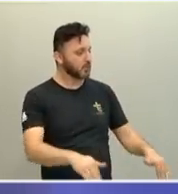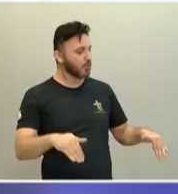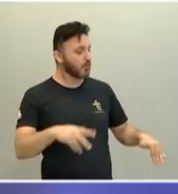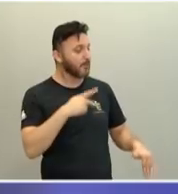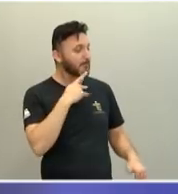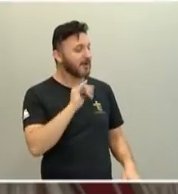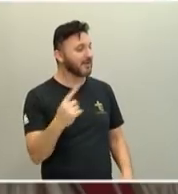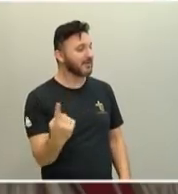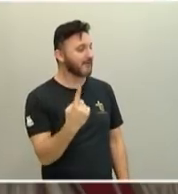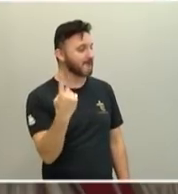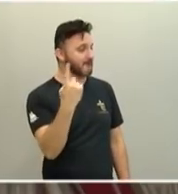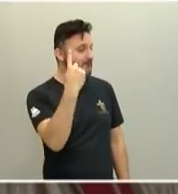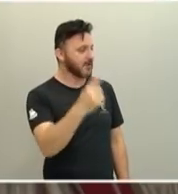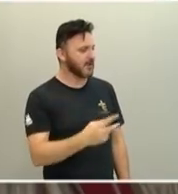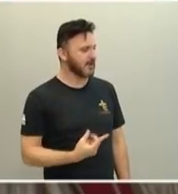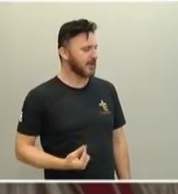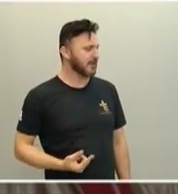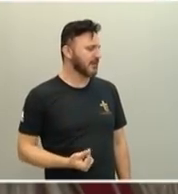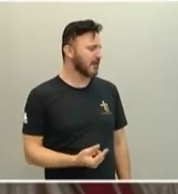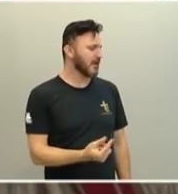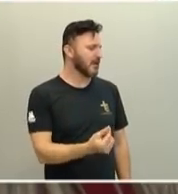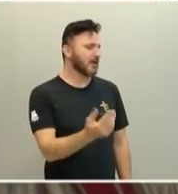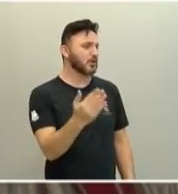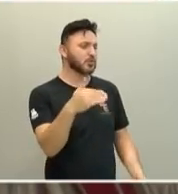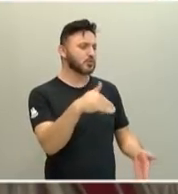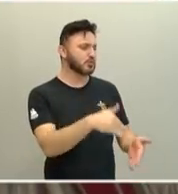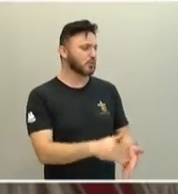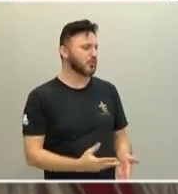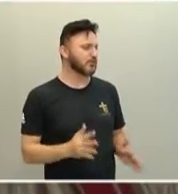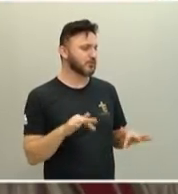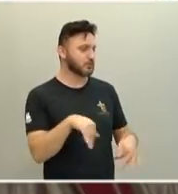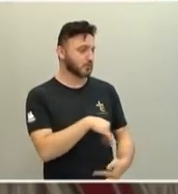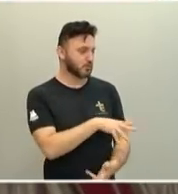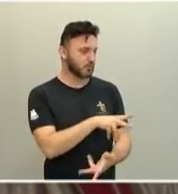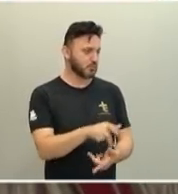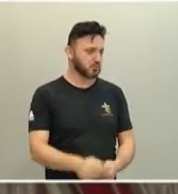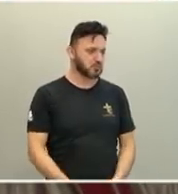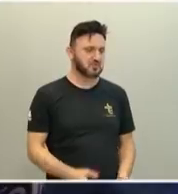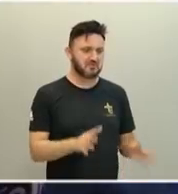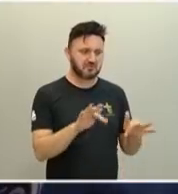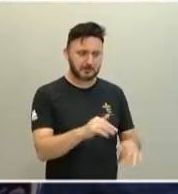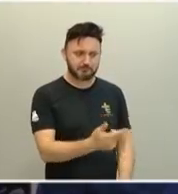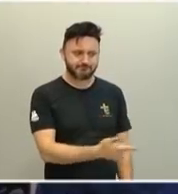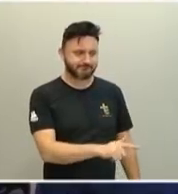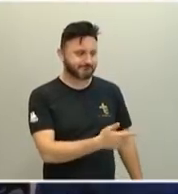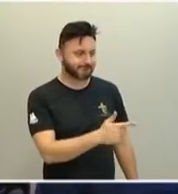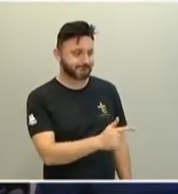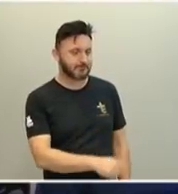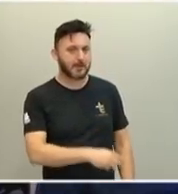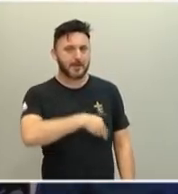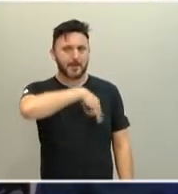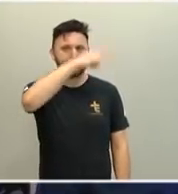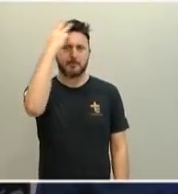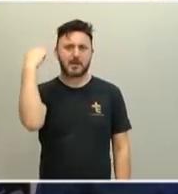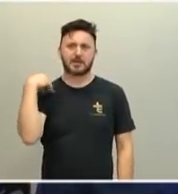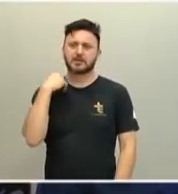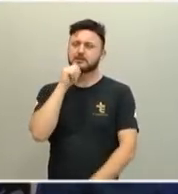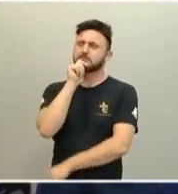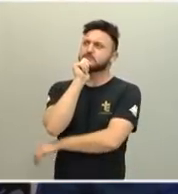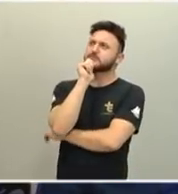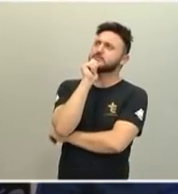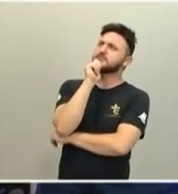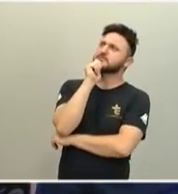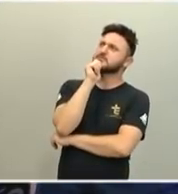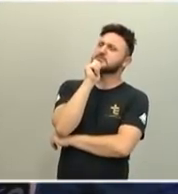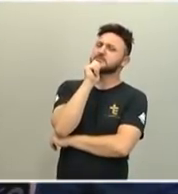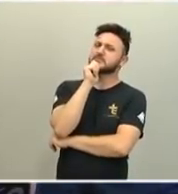Davi, e reinará eternamente na casa de Jacó. E o seu reino não terá fim. Maria perguntou ao anjo. O que